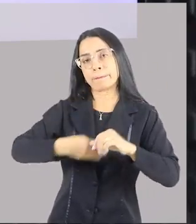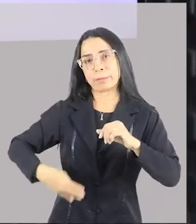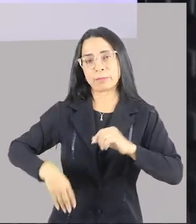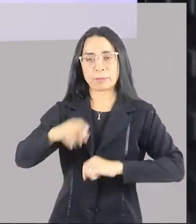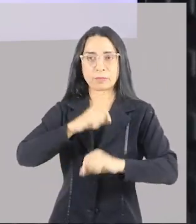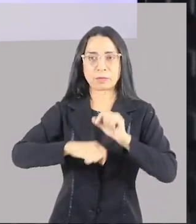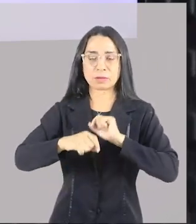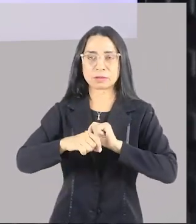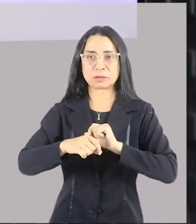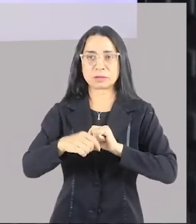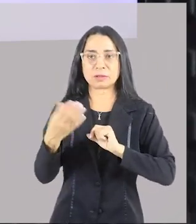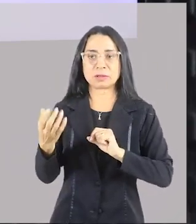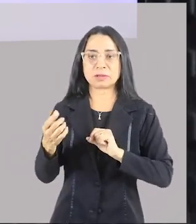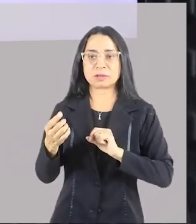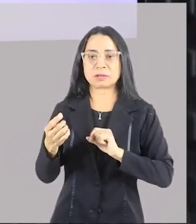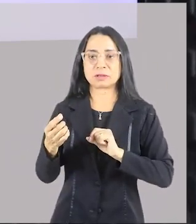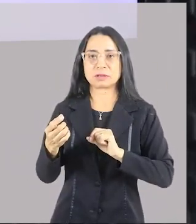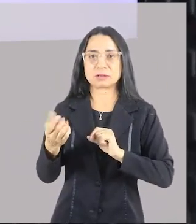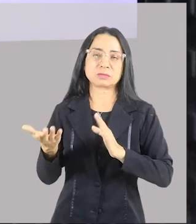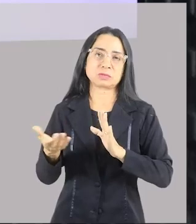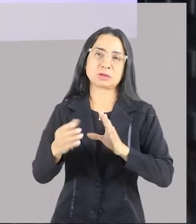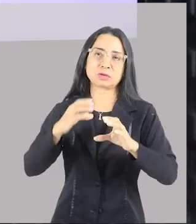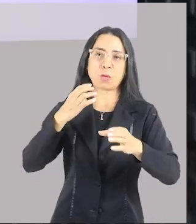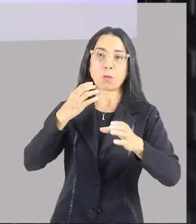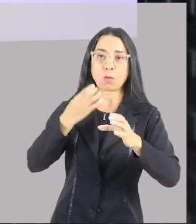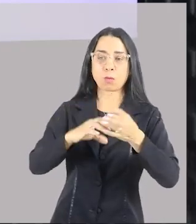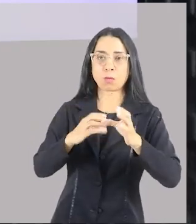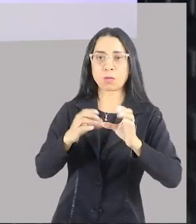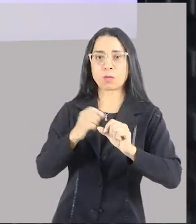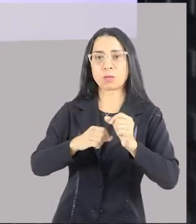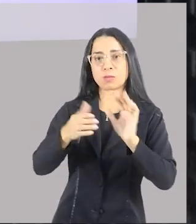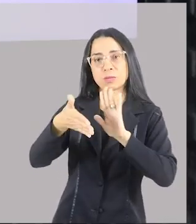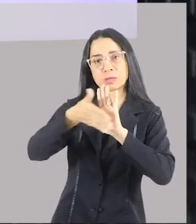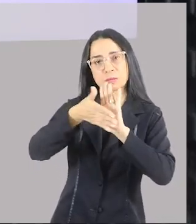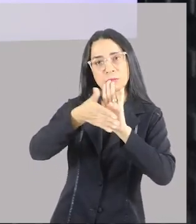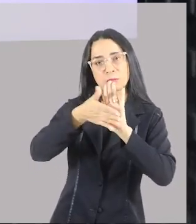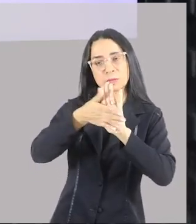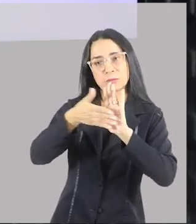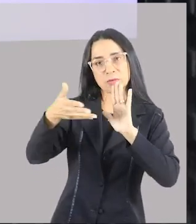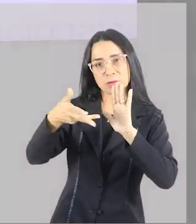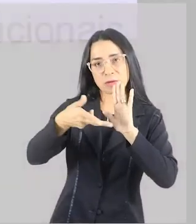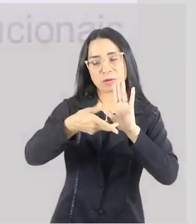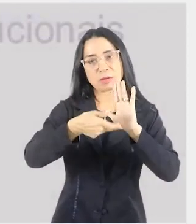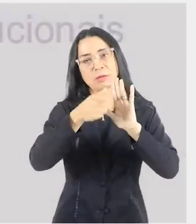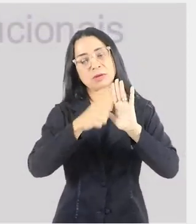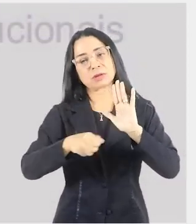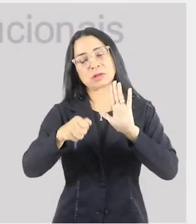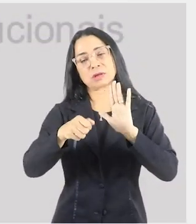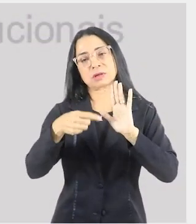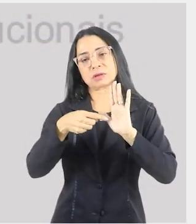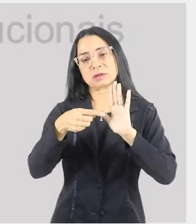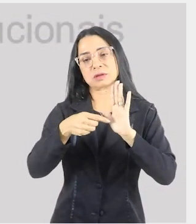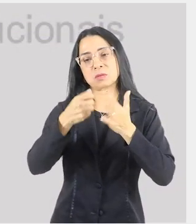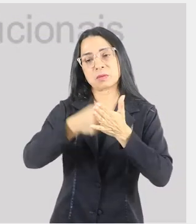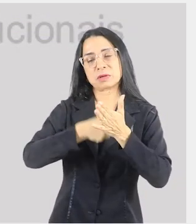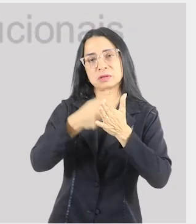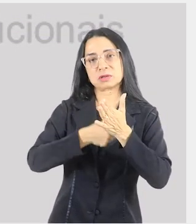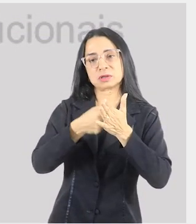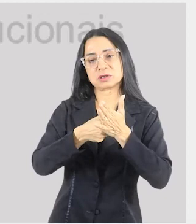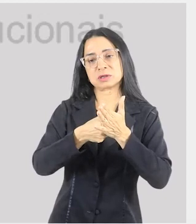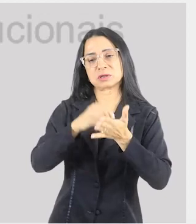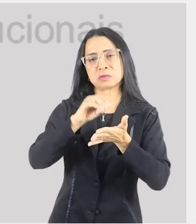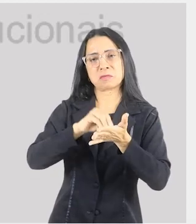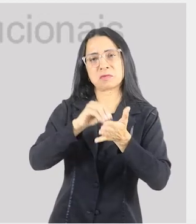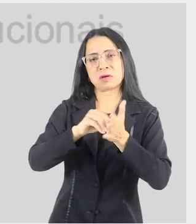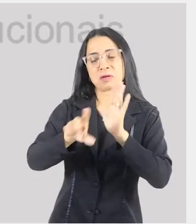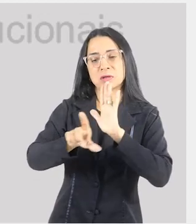faz mediante um concurso das propostas habilitadas, com exigências inconstitucionais para a